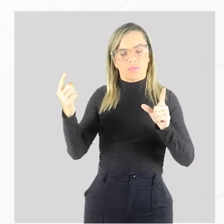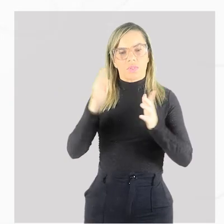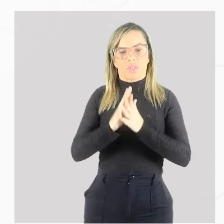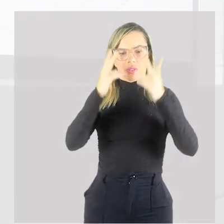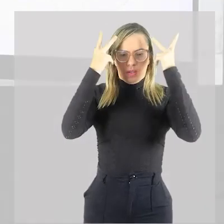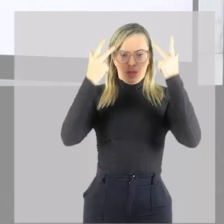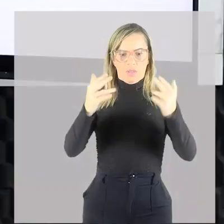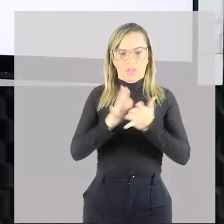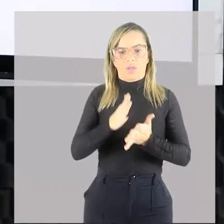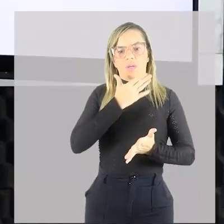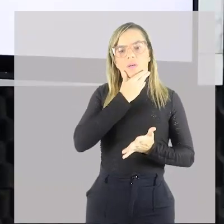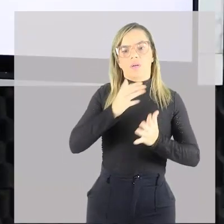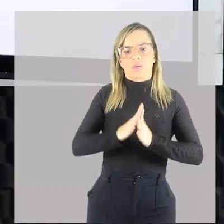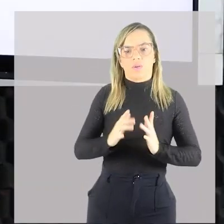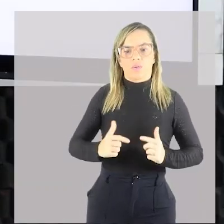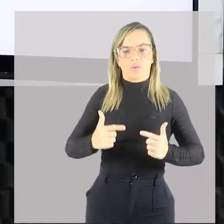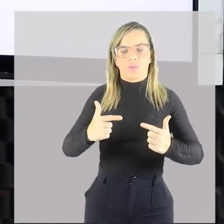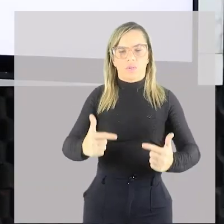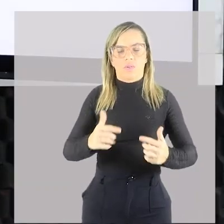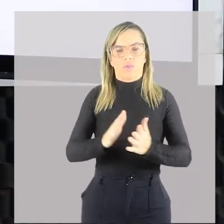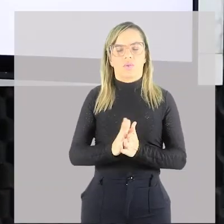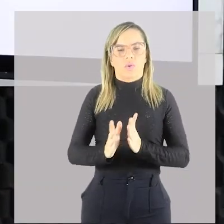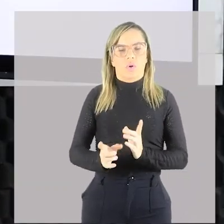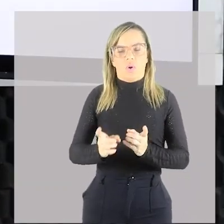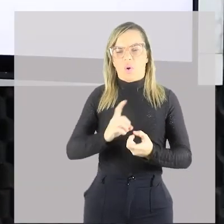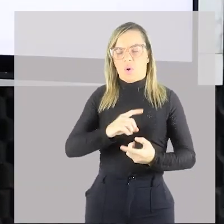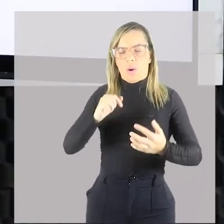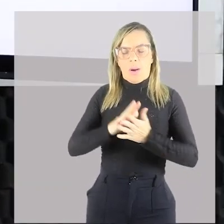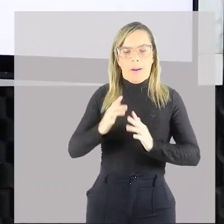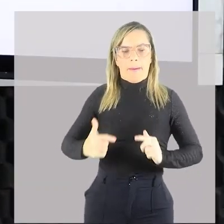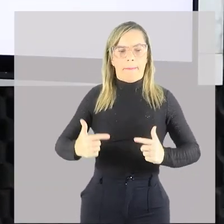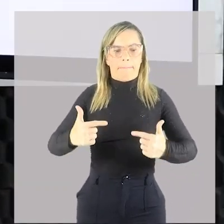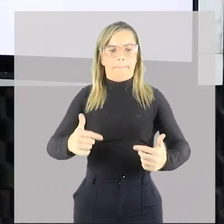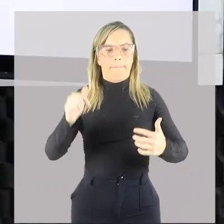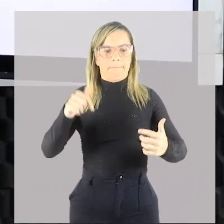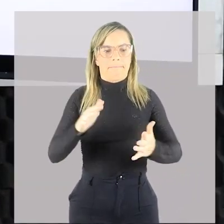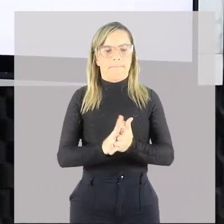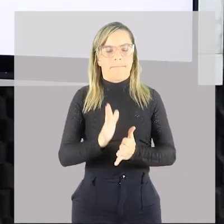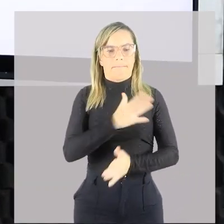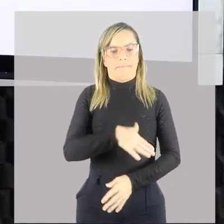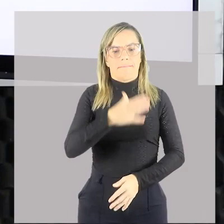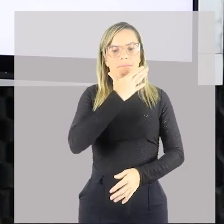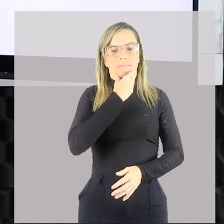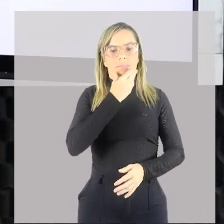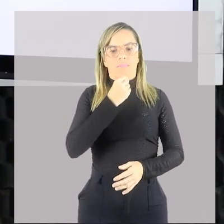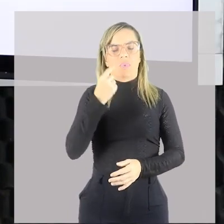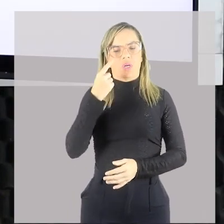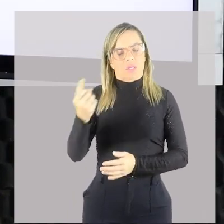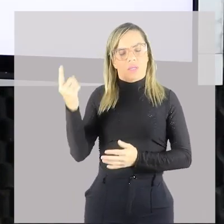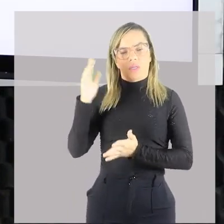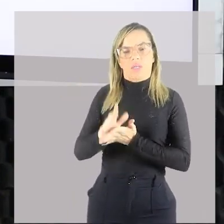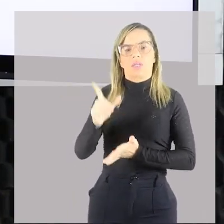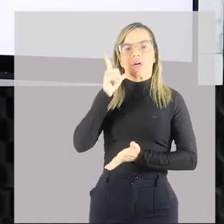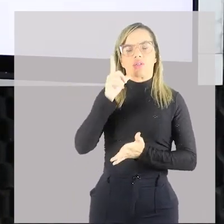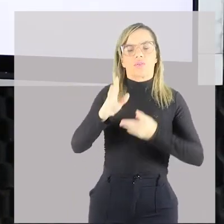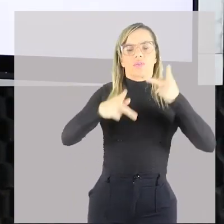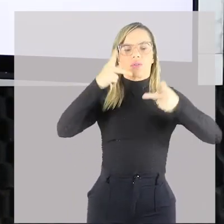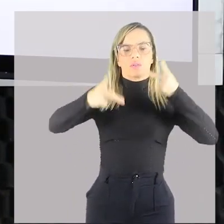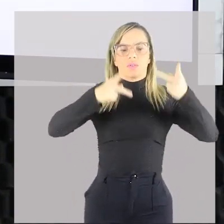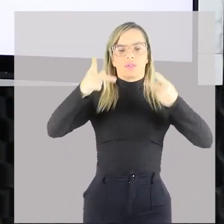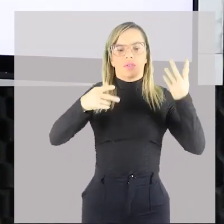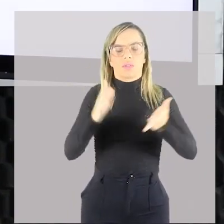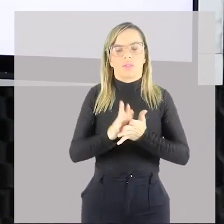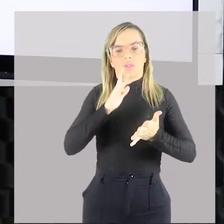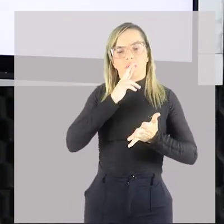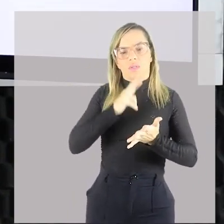natural do homem é de guerra, de todos contra todos, bellum homine contra homines. Resolver